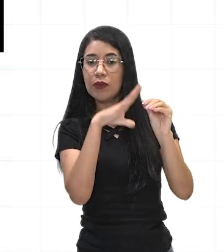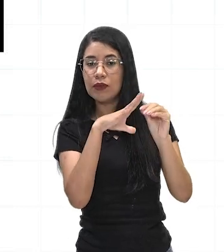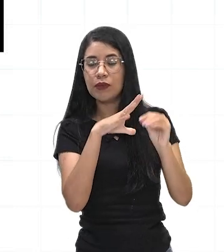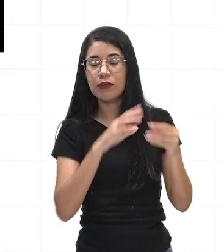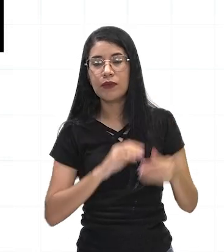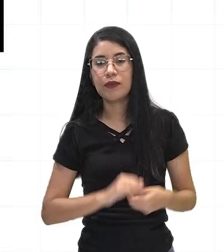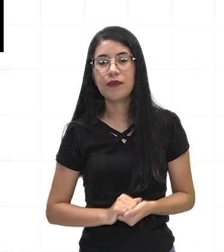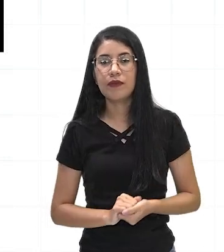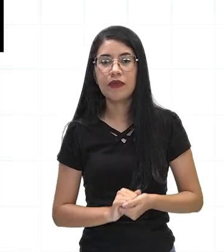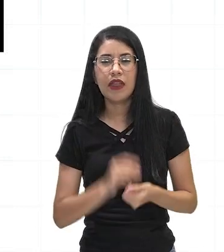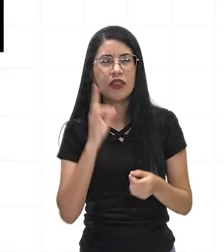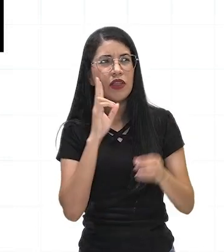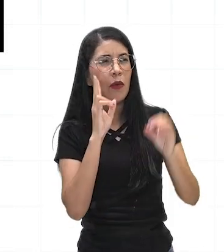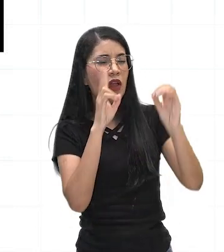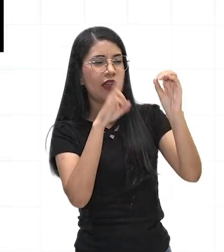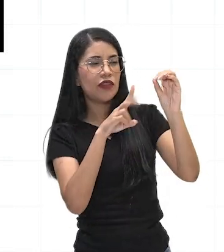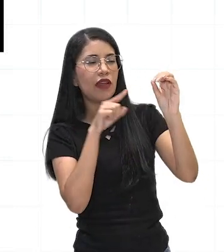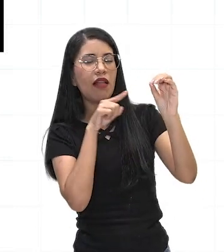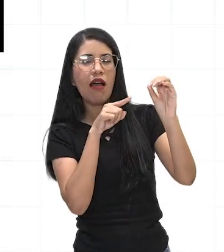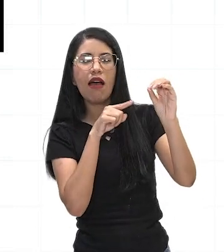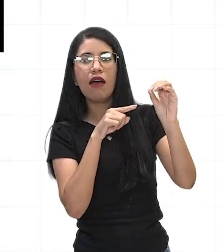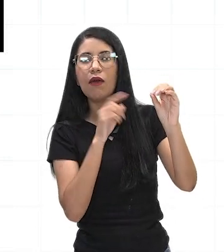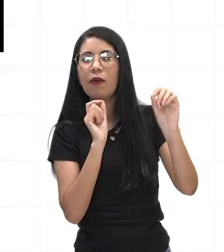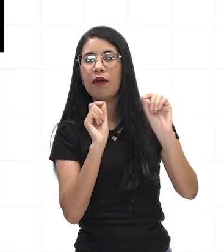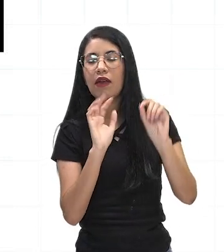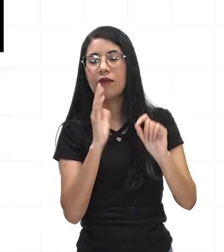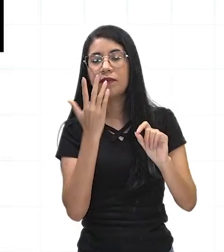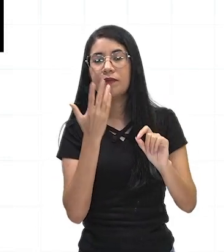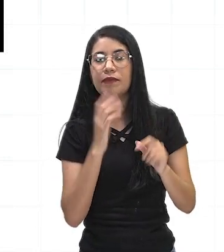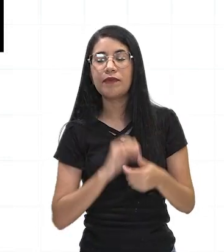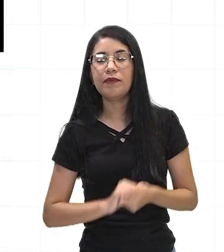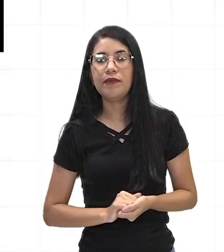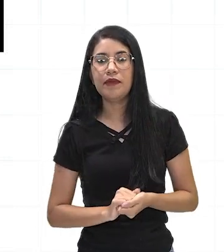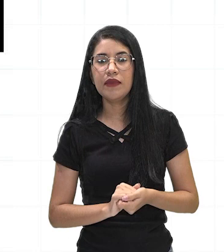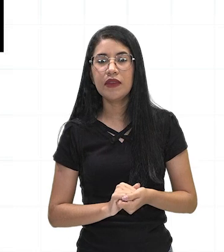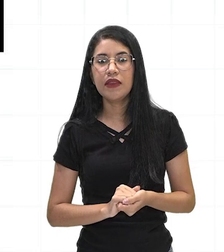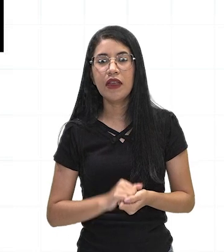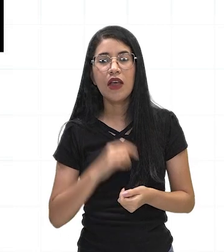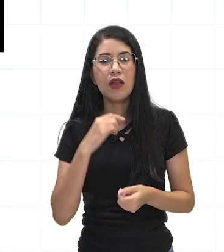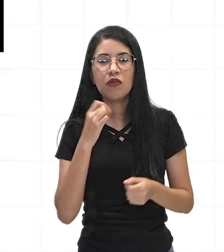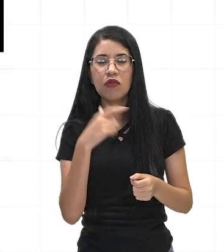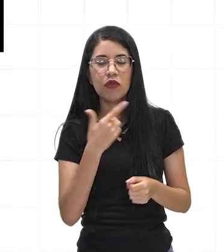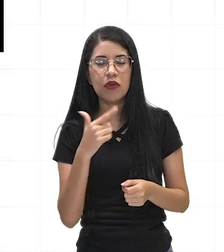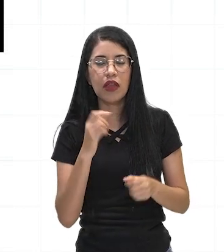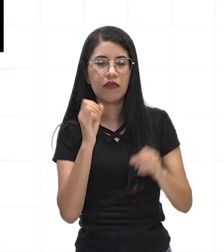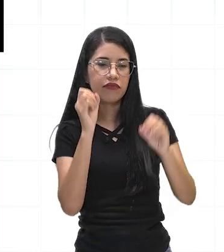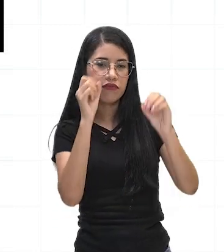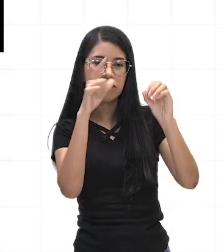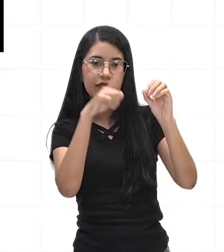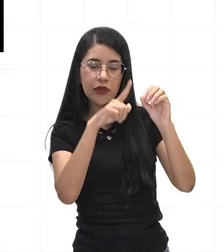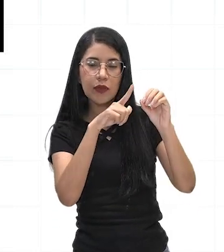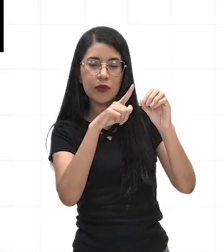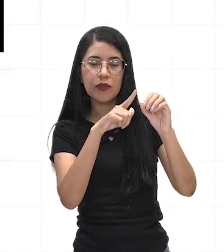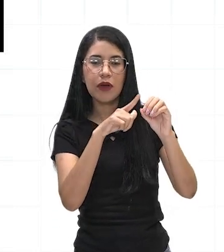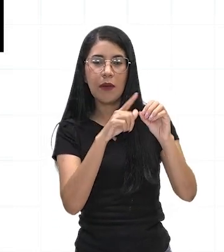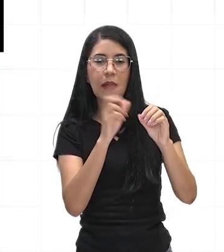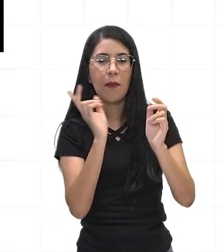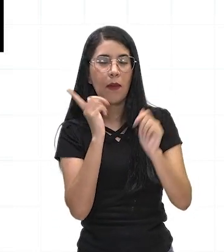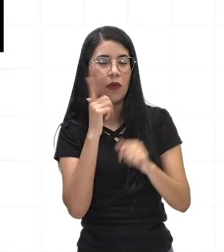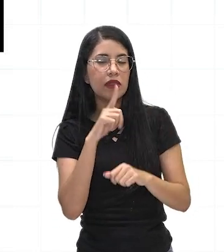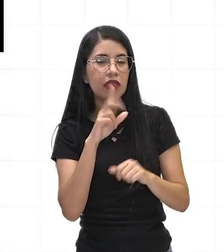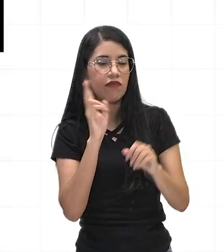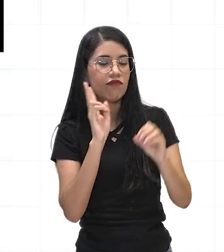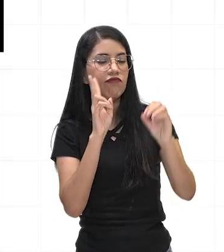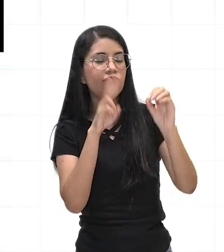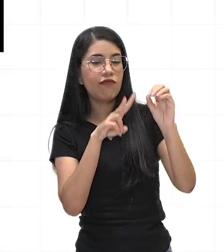está vendo, né? Aquele ângulo ali da lua que a gente está visualizando, ele não está recebendo uma quantidade de luz suficiente para que a gente